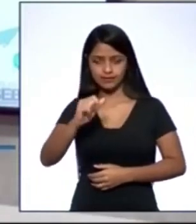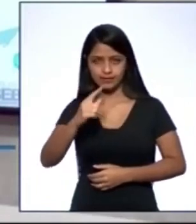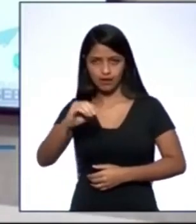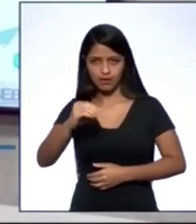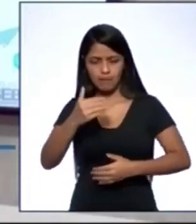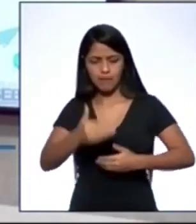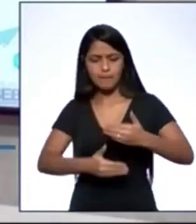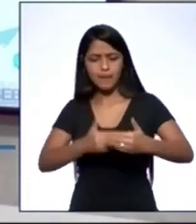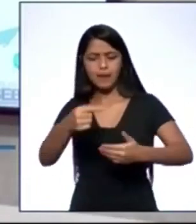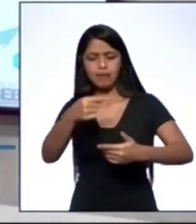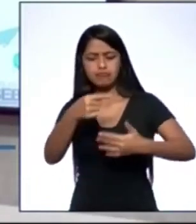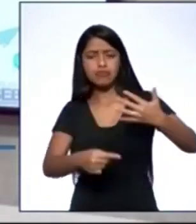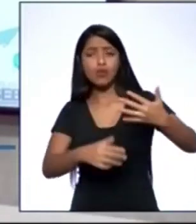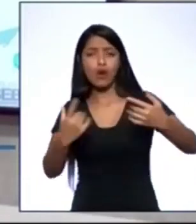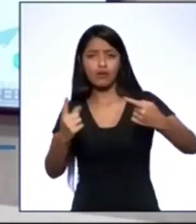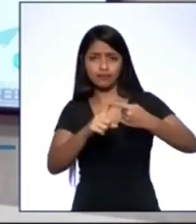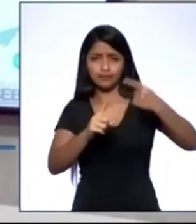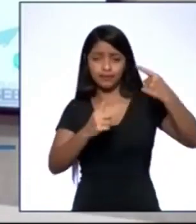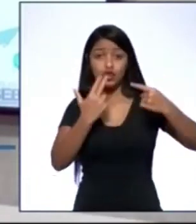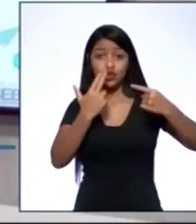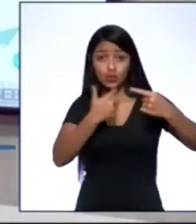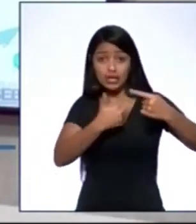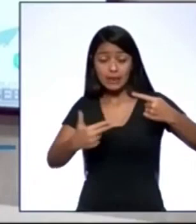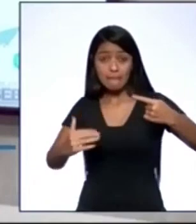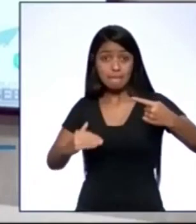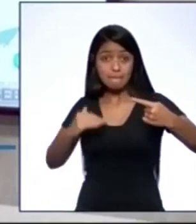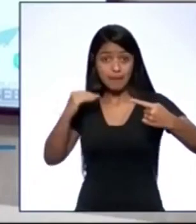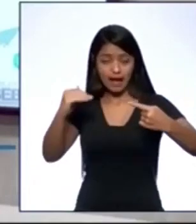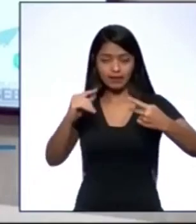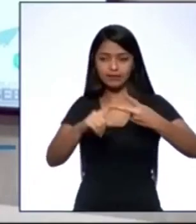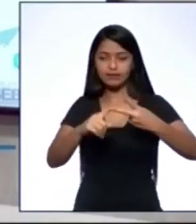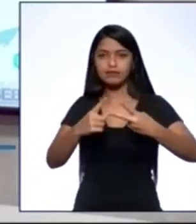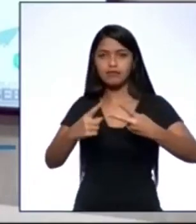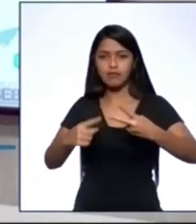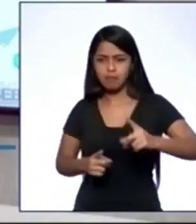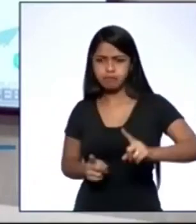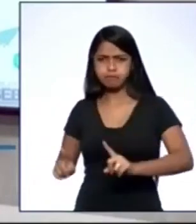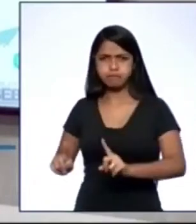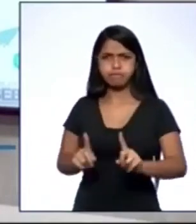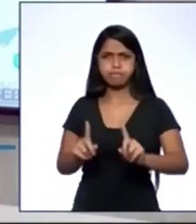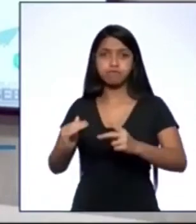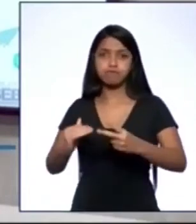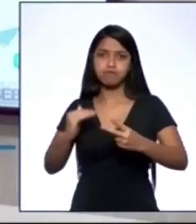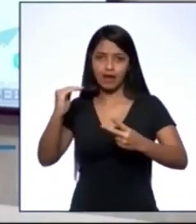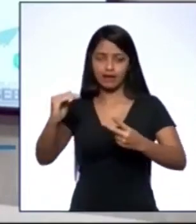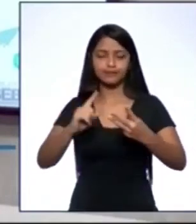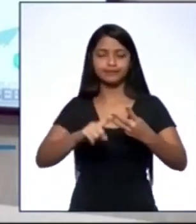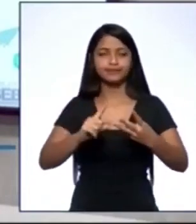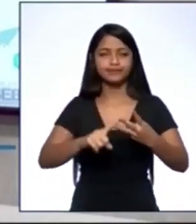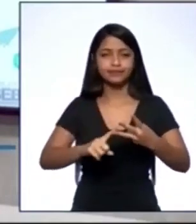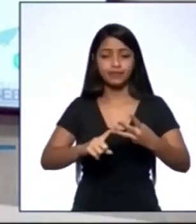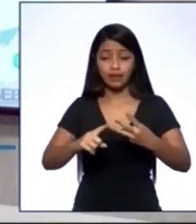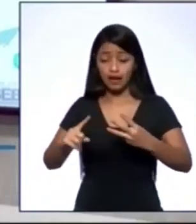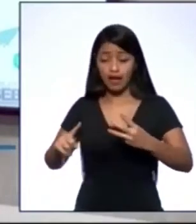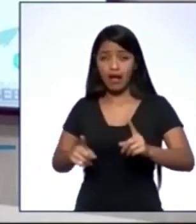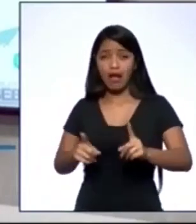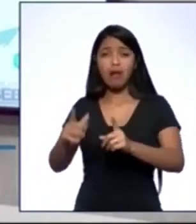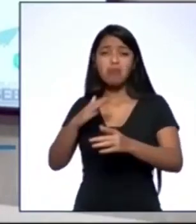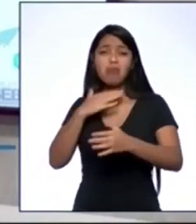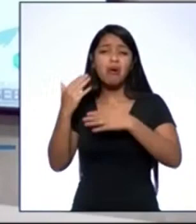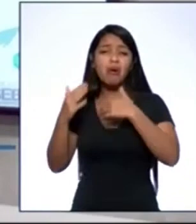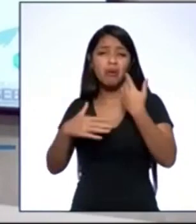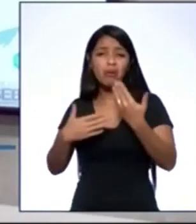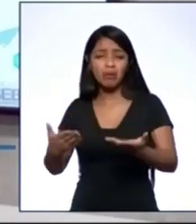nutrientes, aumenta as algas. Mais algas morrem, vêm as bactérias aeróbias, tira